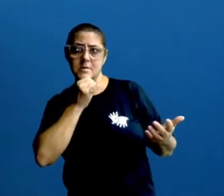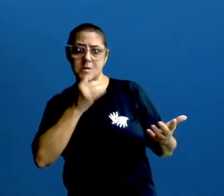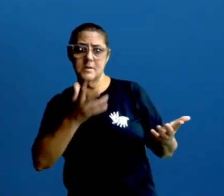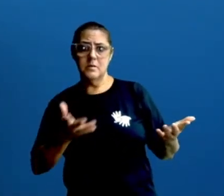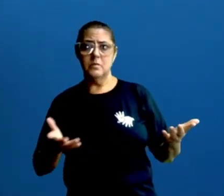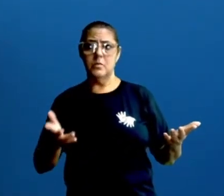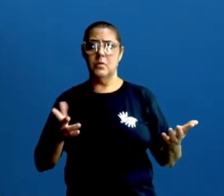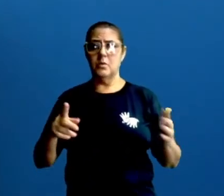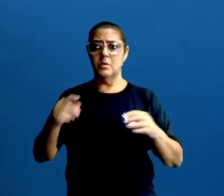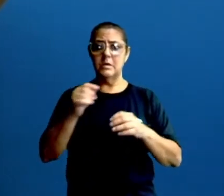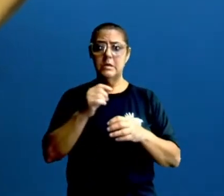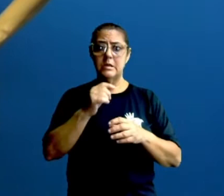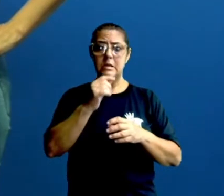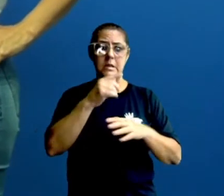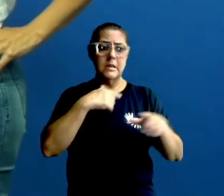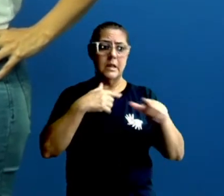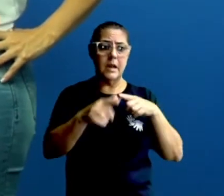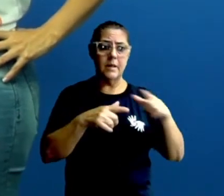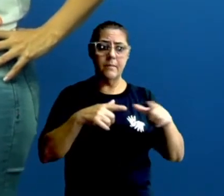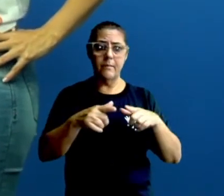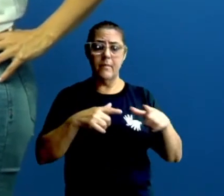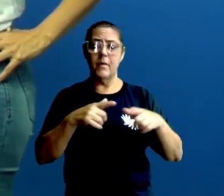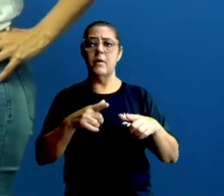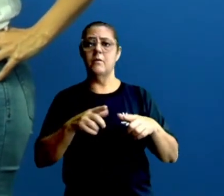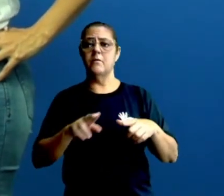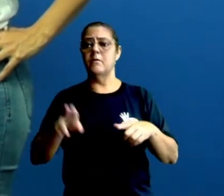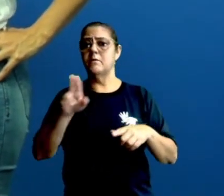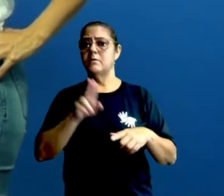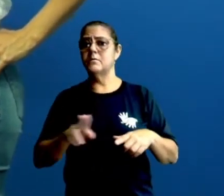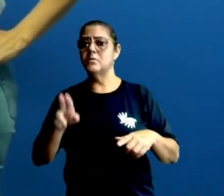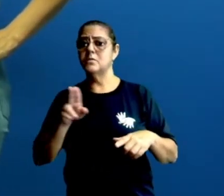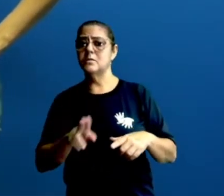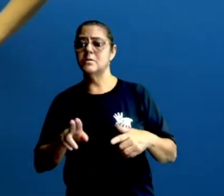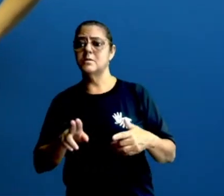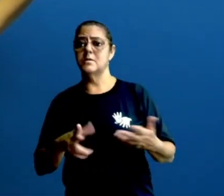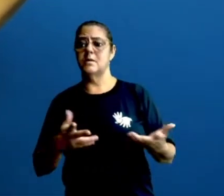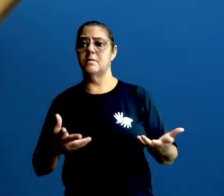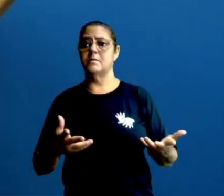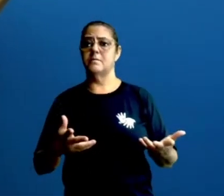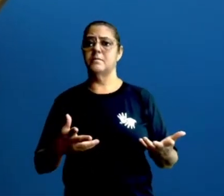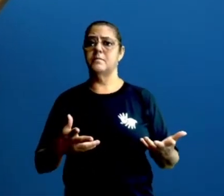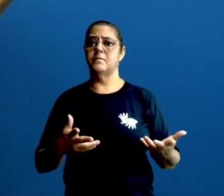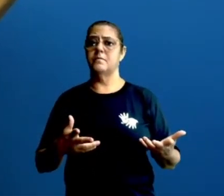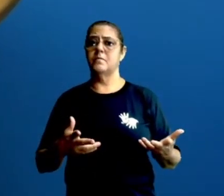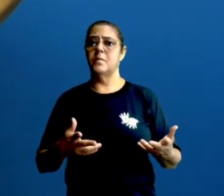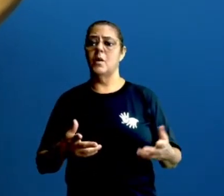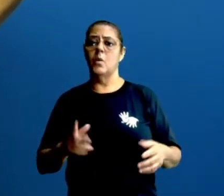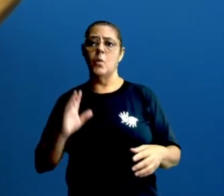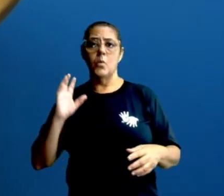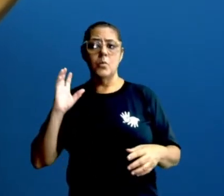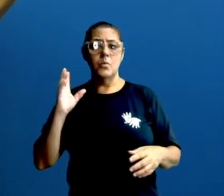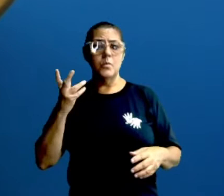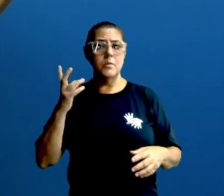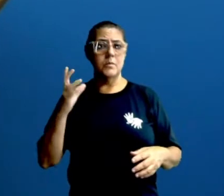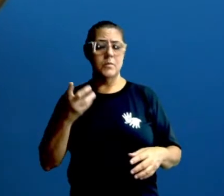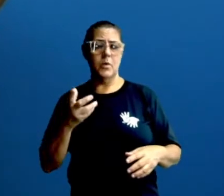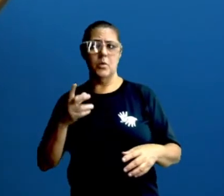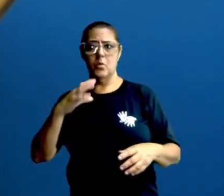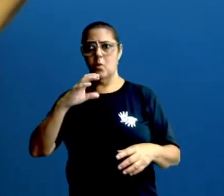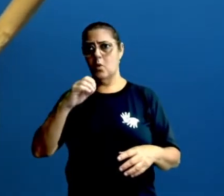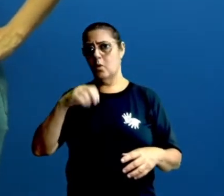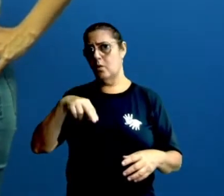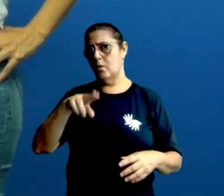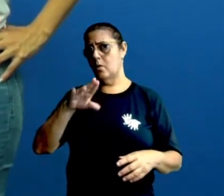uma unidade produtiva que vai servir para que durante o período colonial,